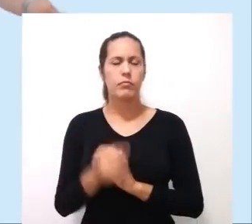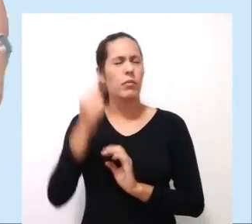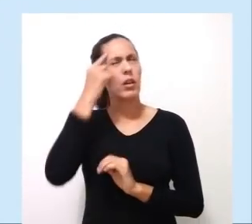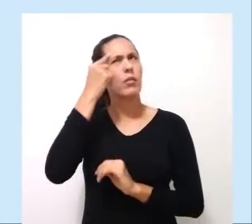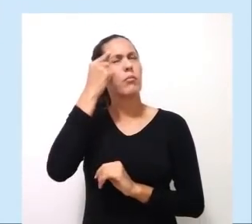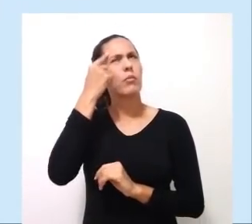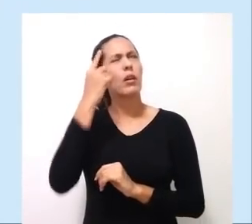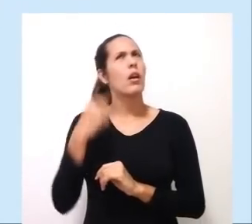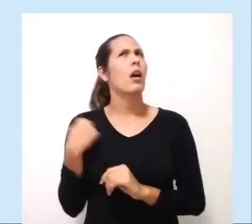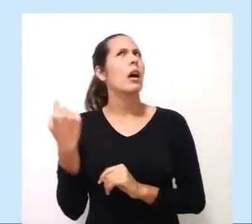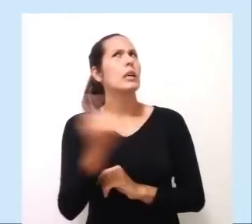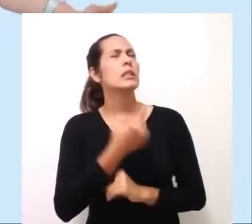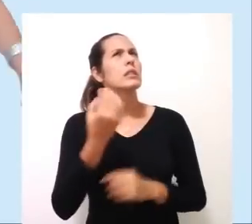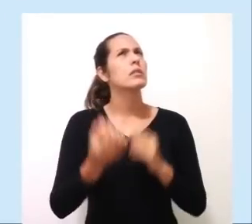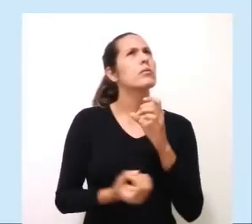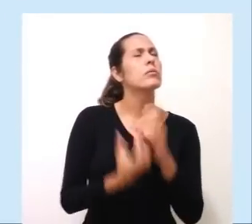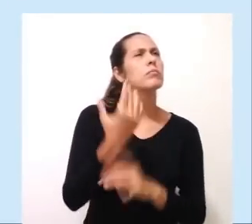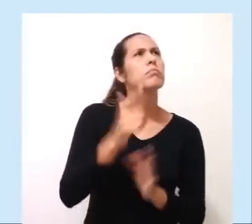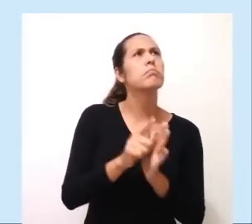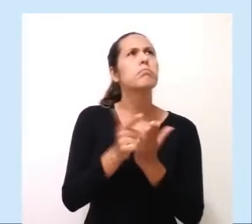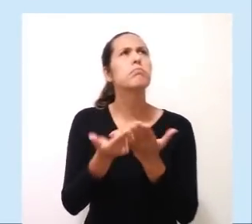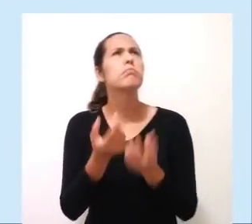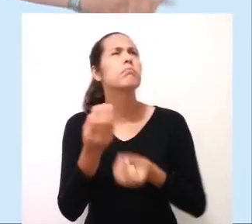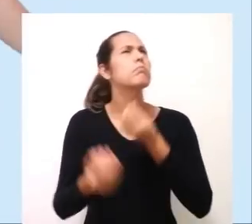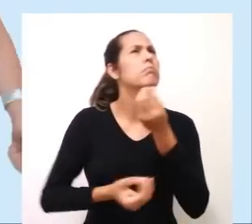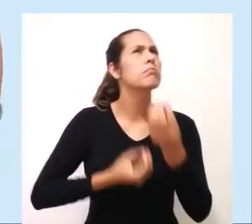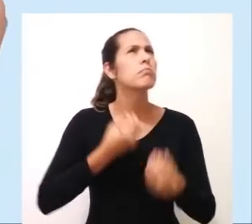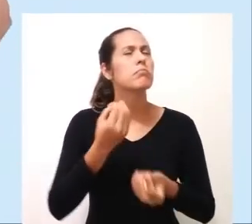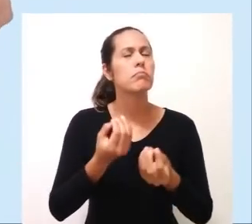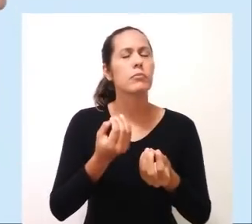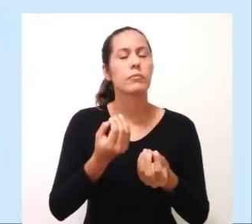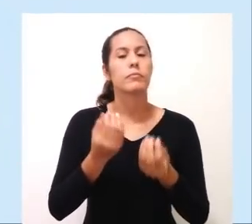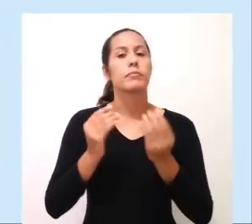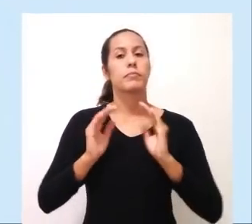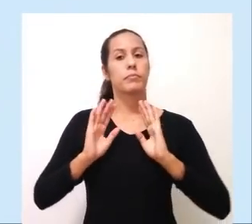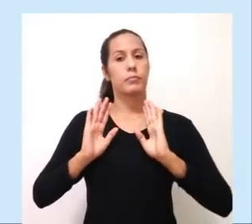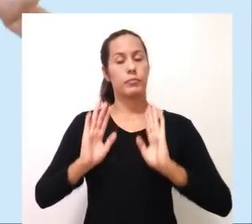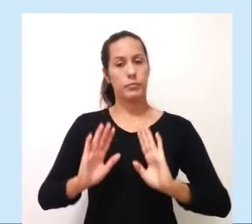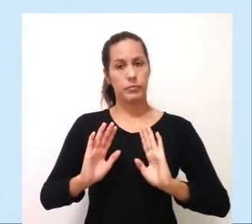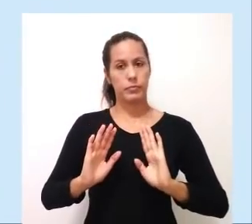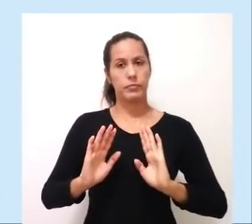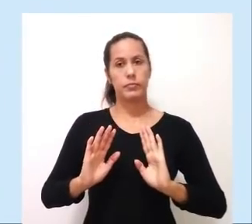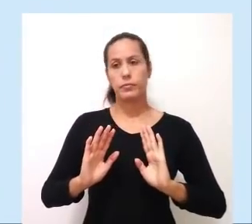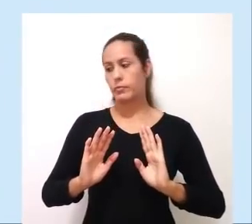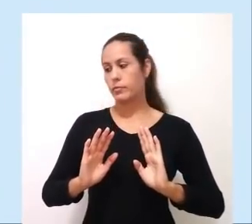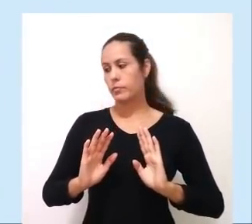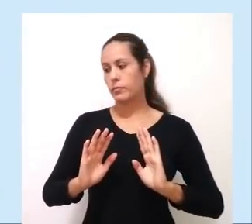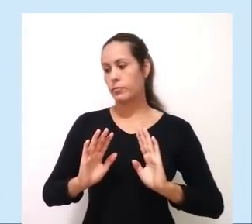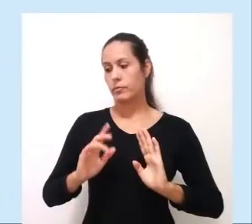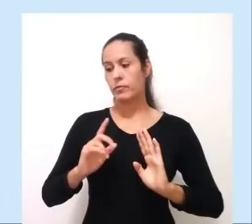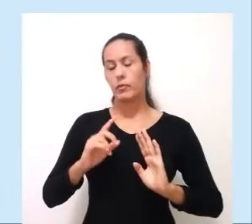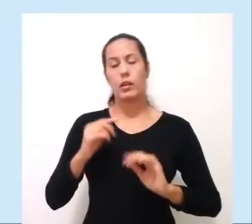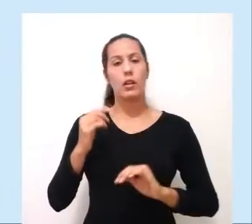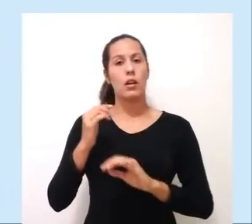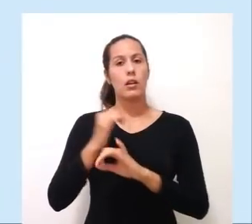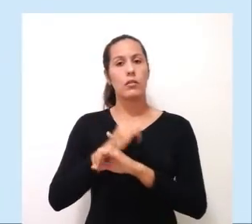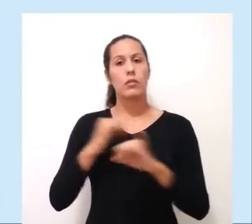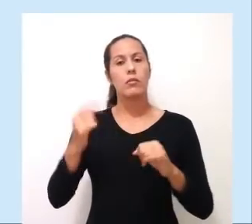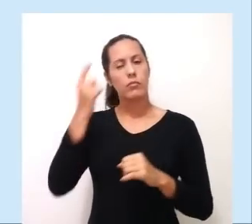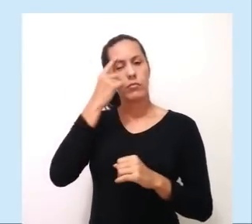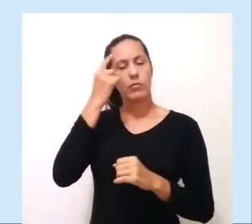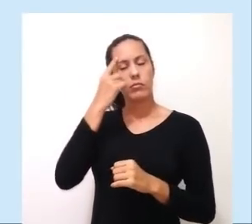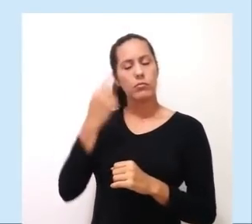a gente vai construir um texto, uma notícia em sala de aula para o jornalzinho da escola, certo? Para